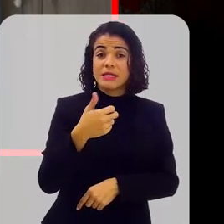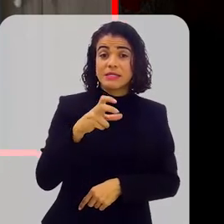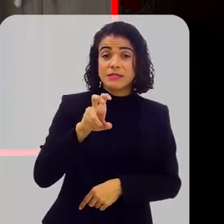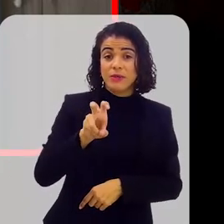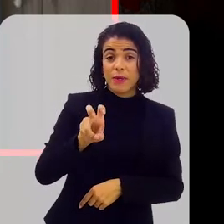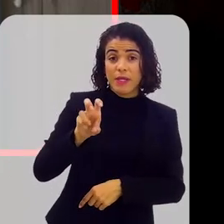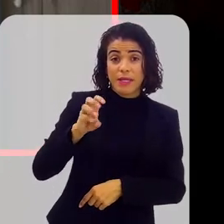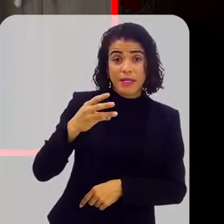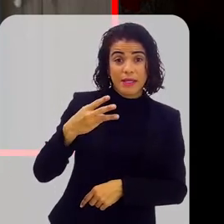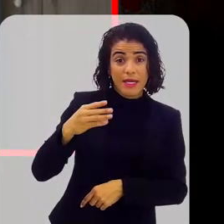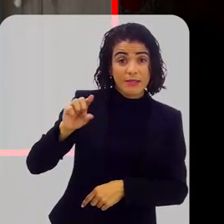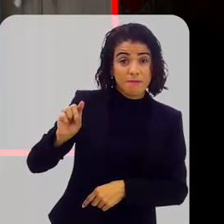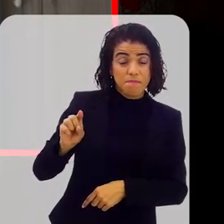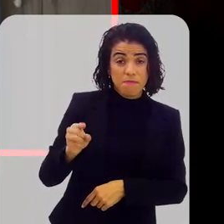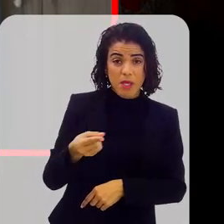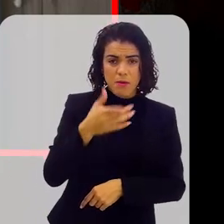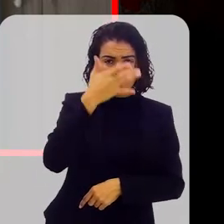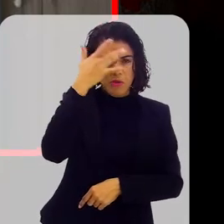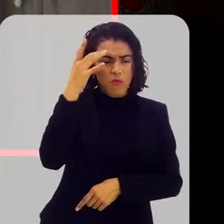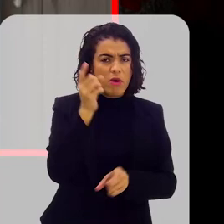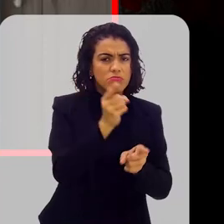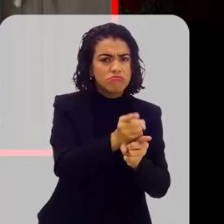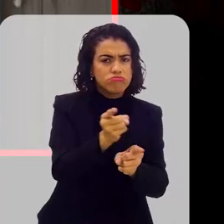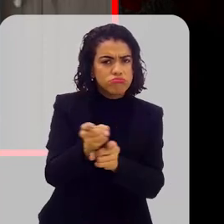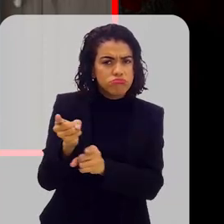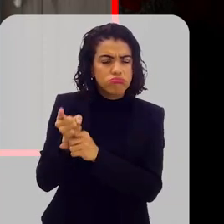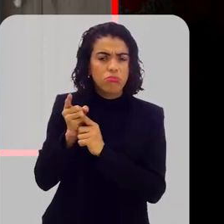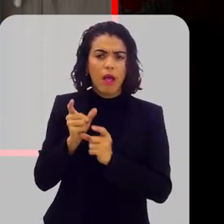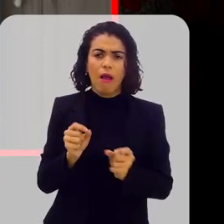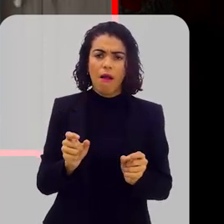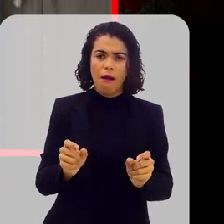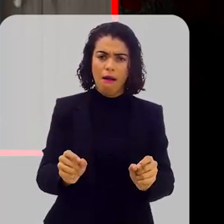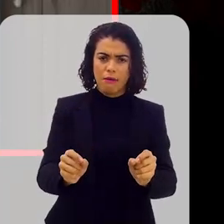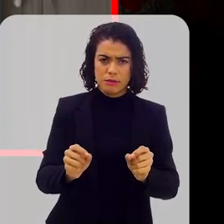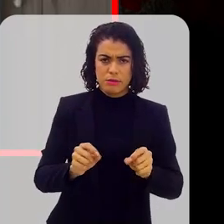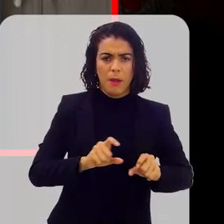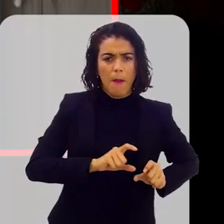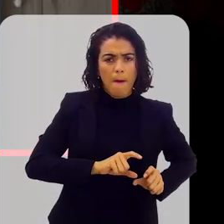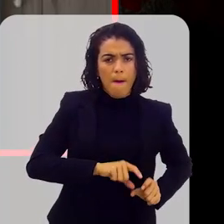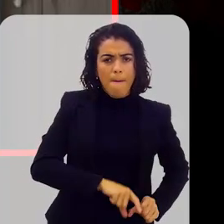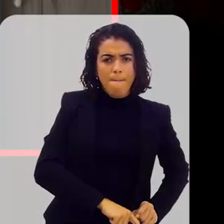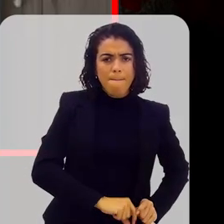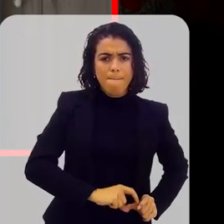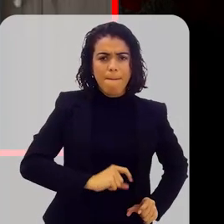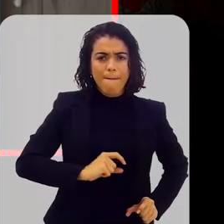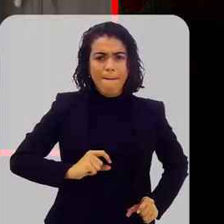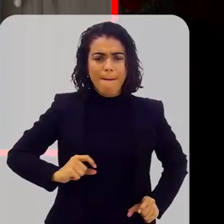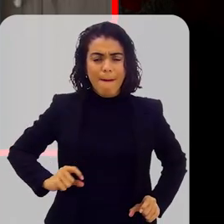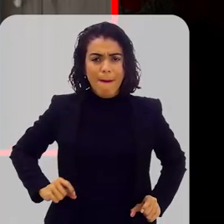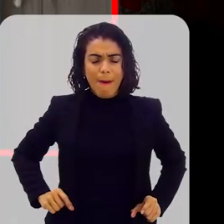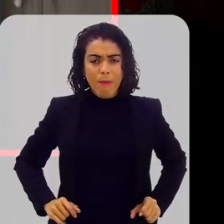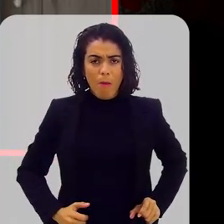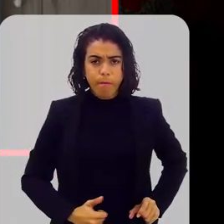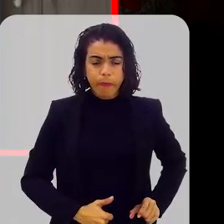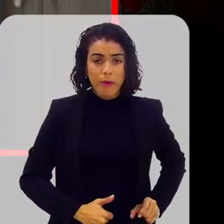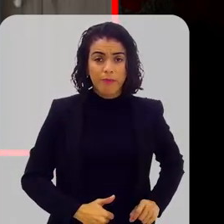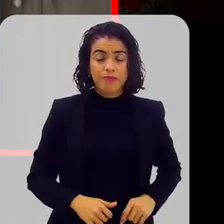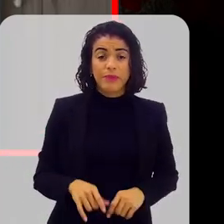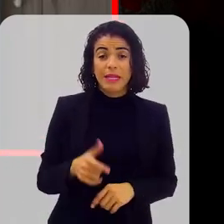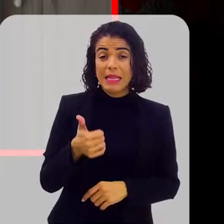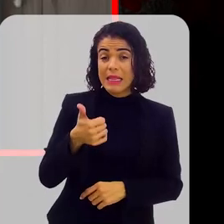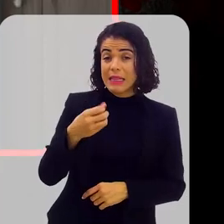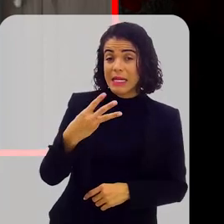2023, 153 mil pessoas vão ser diagnosticadas com câncer colorretal lá. E